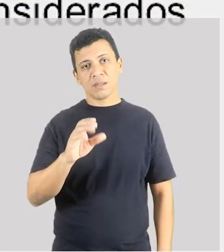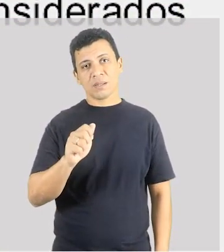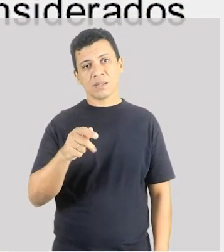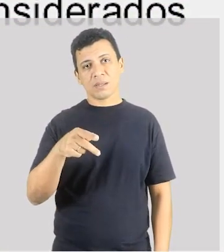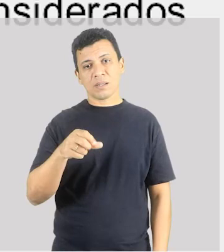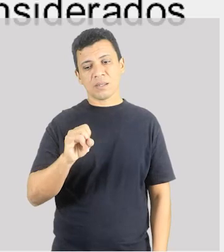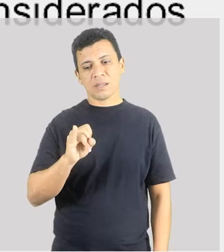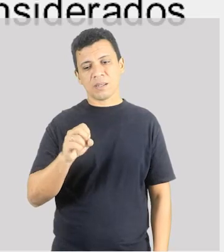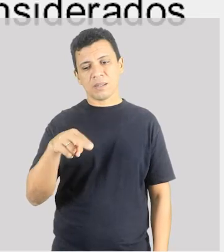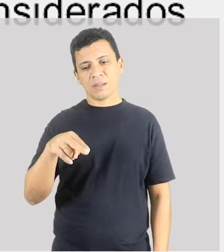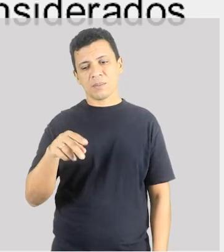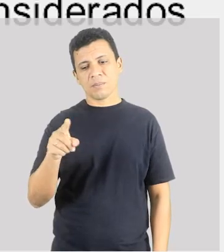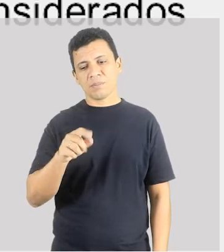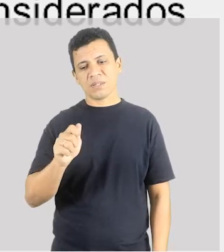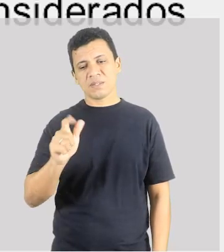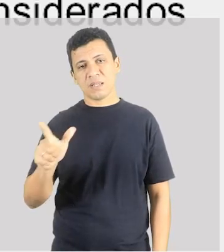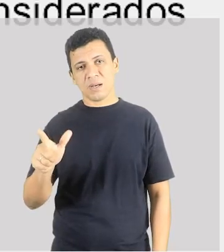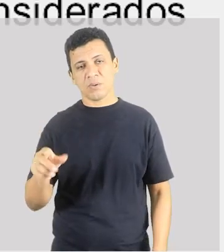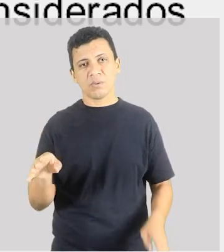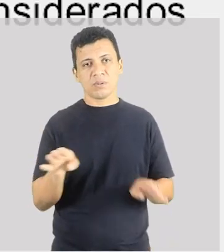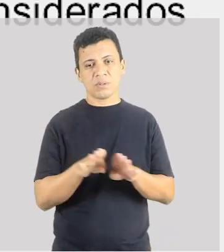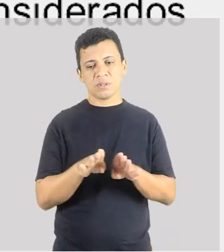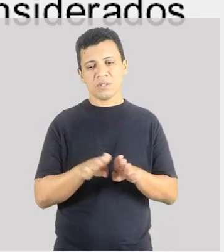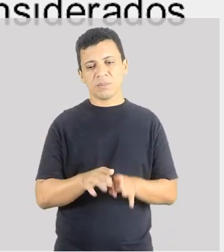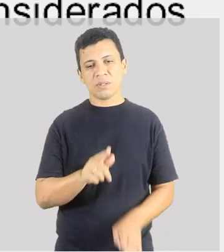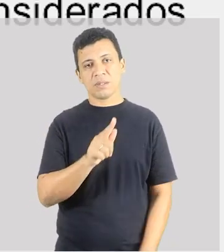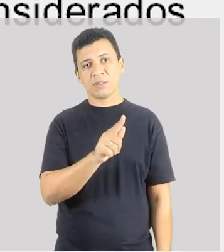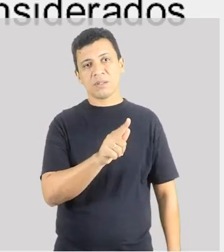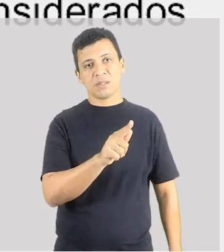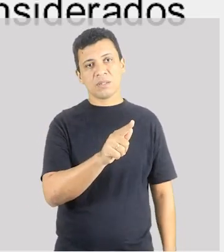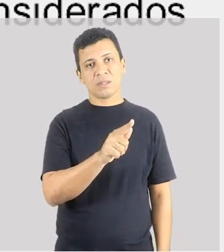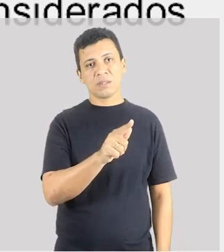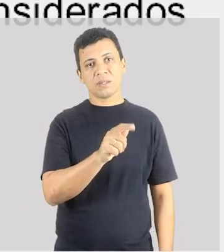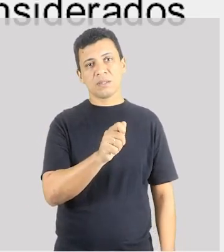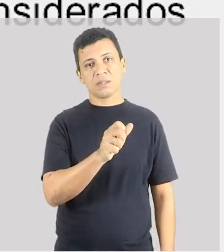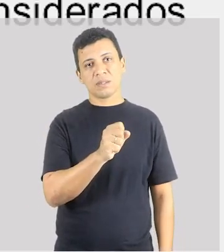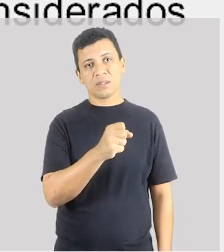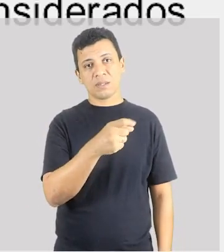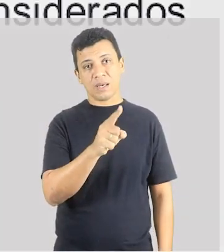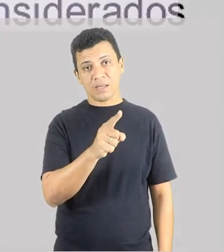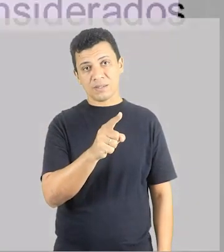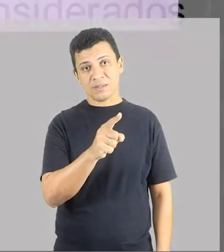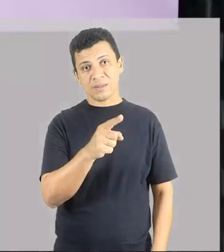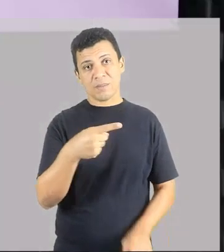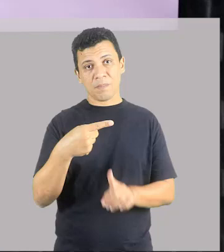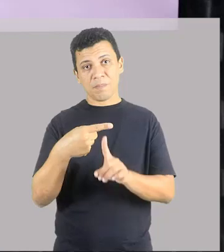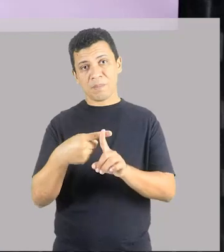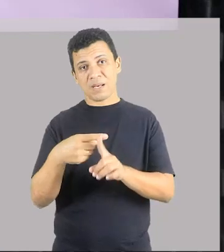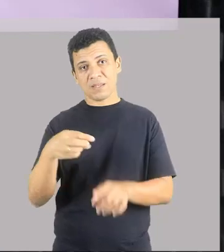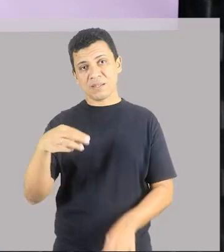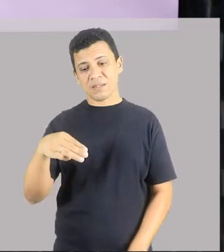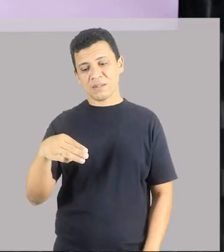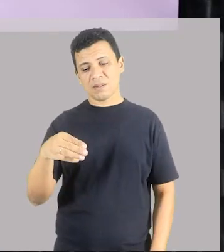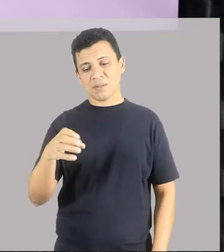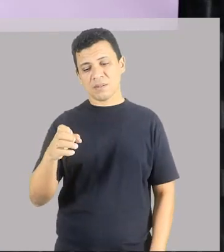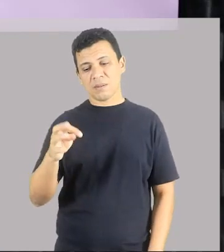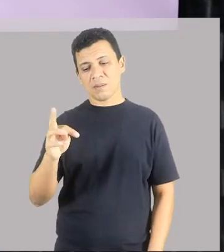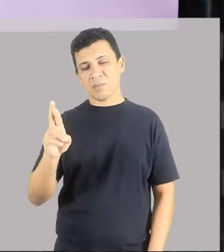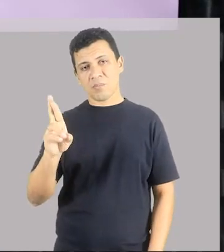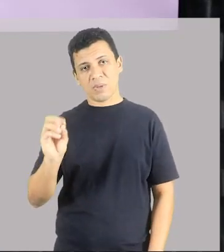é o que acontece com Gasômetro Gasômetro é gás mais metro certo Então nesse caso o gás